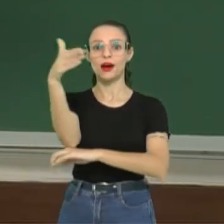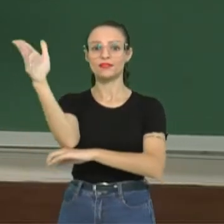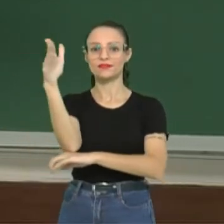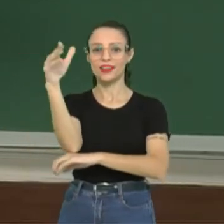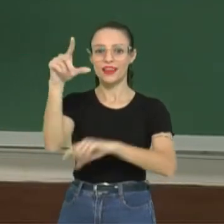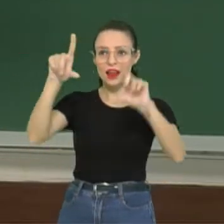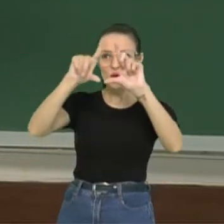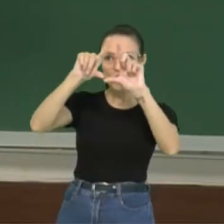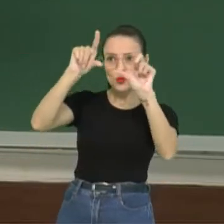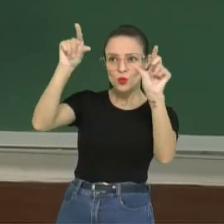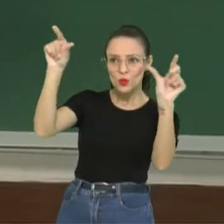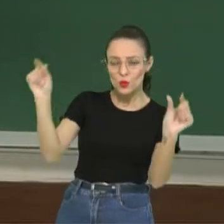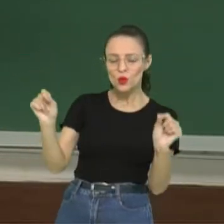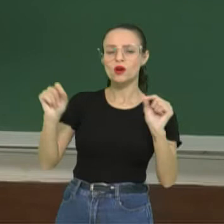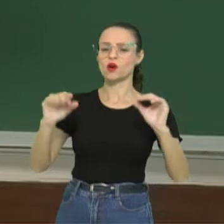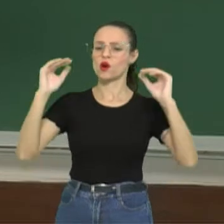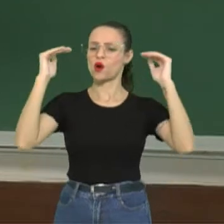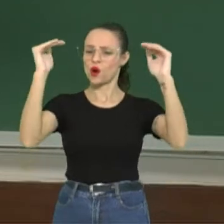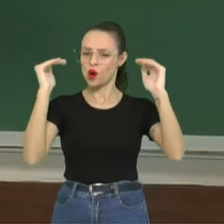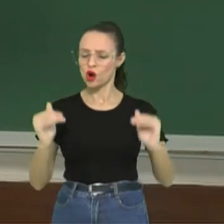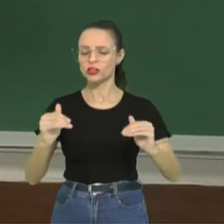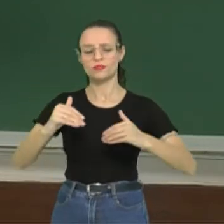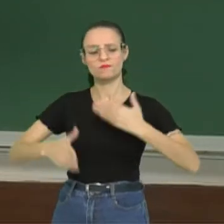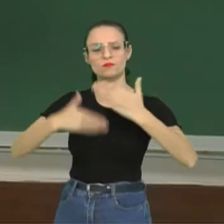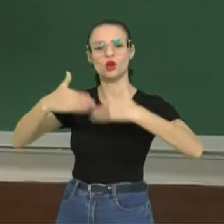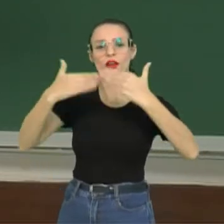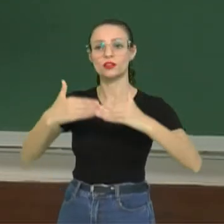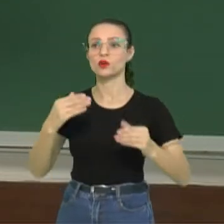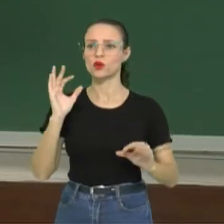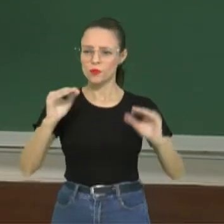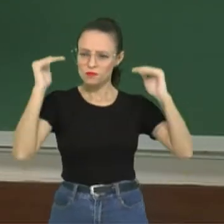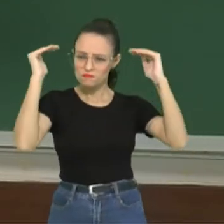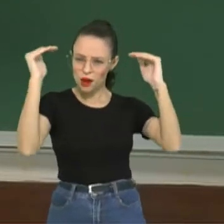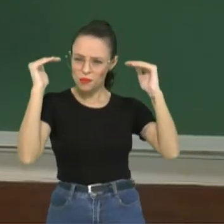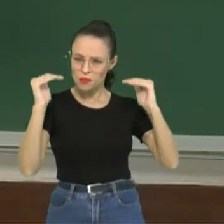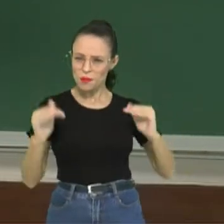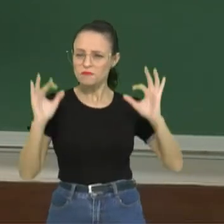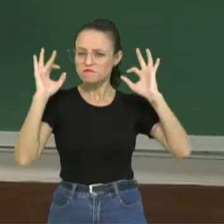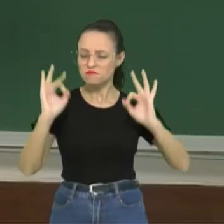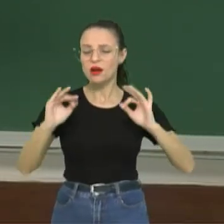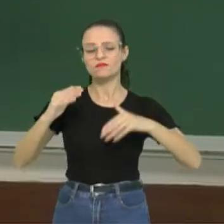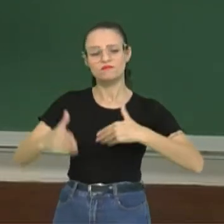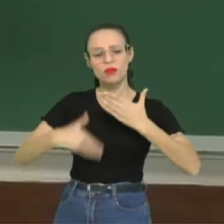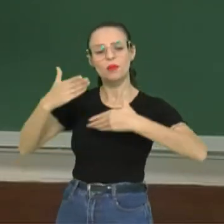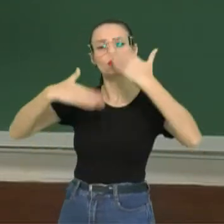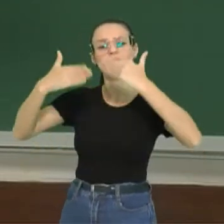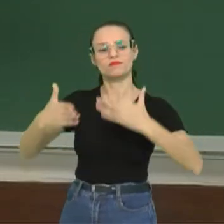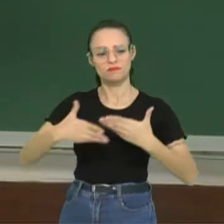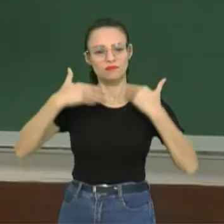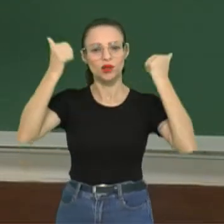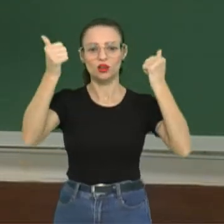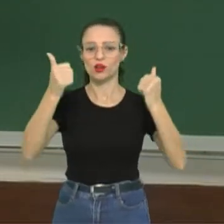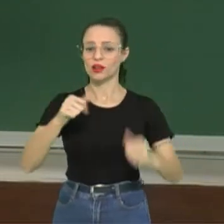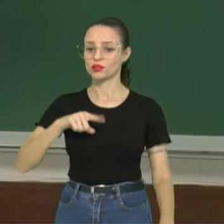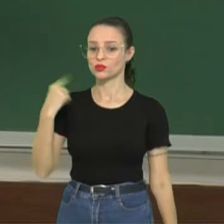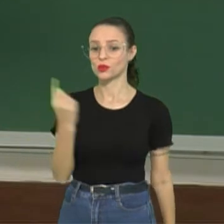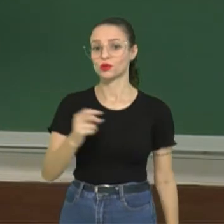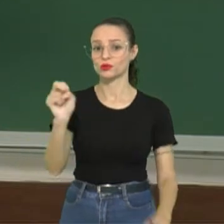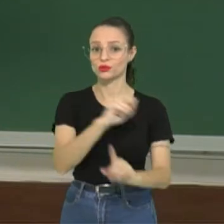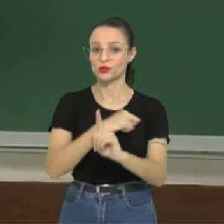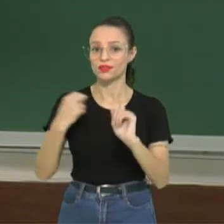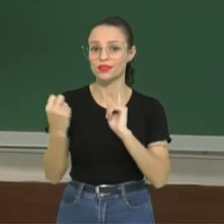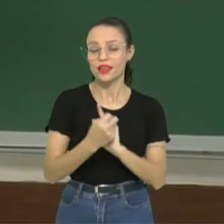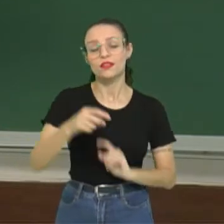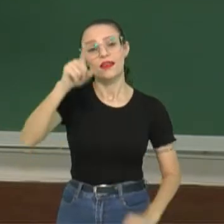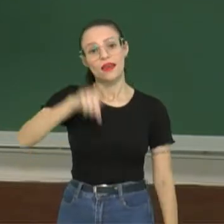e Progresso Ou seja a partir da ordem a gente consegue progredir melhorar enquanto sociedade Então